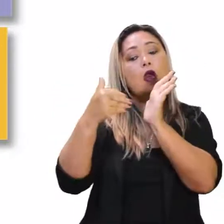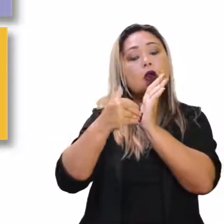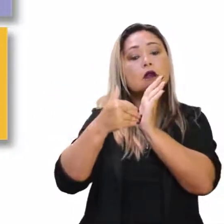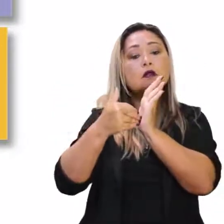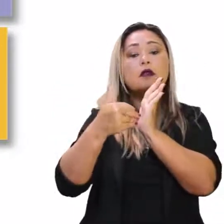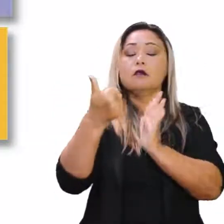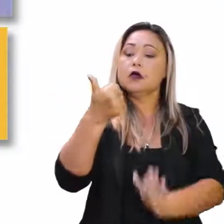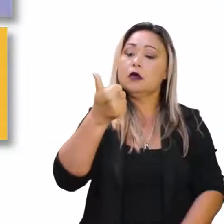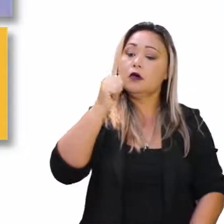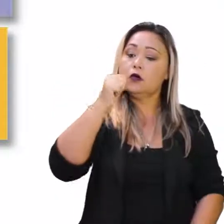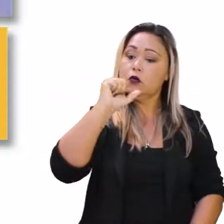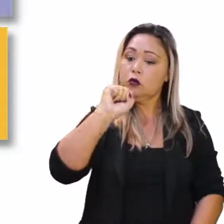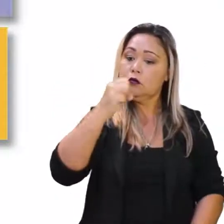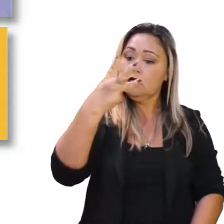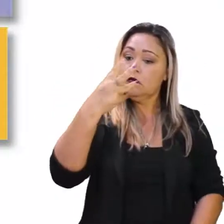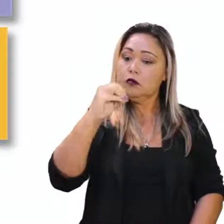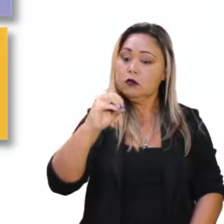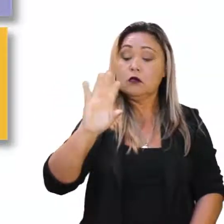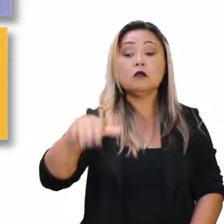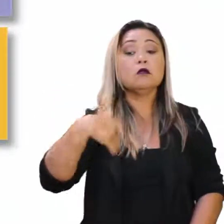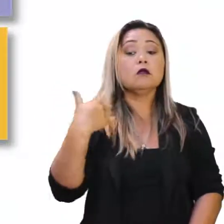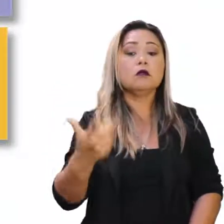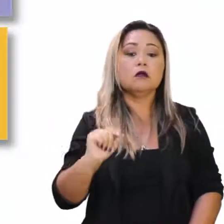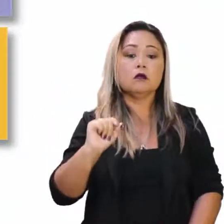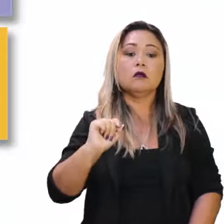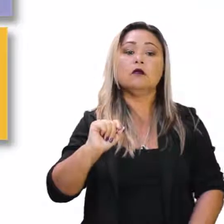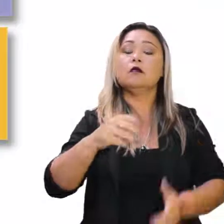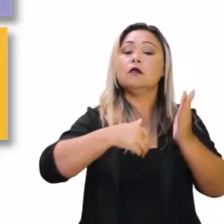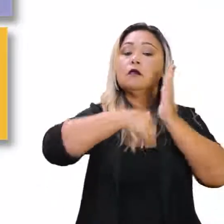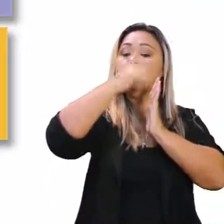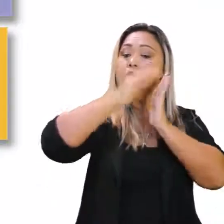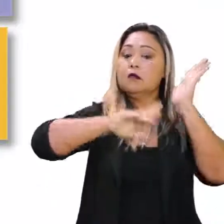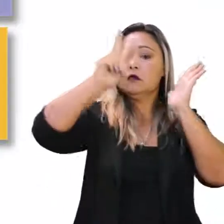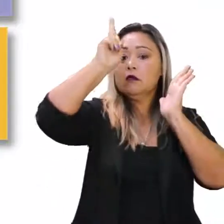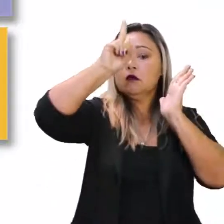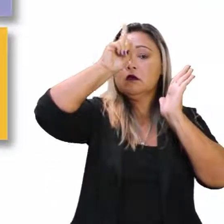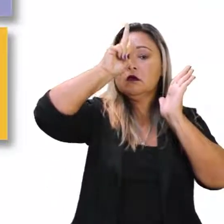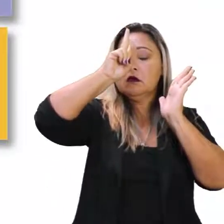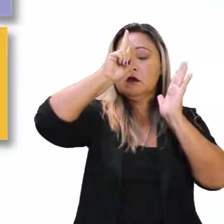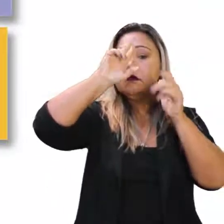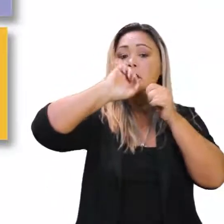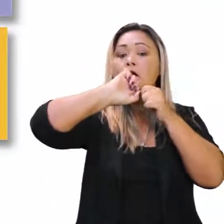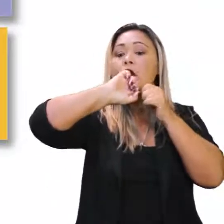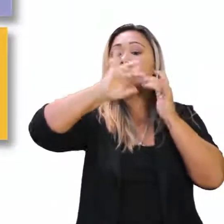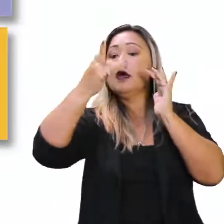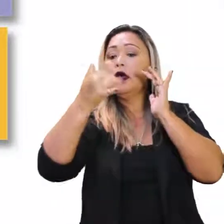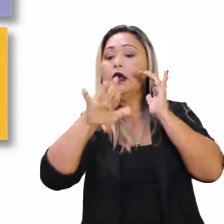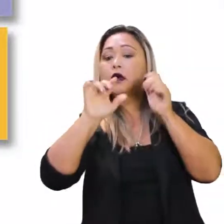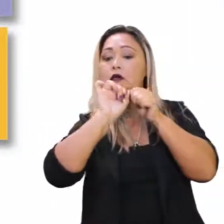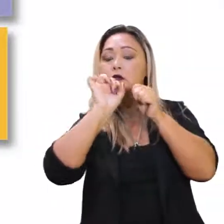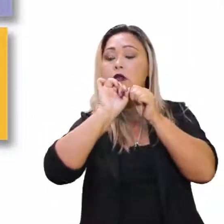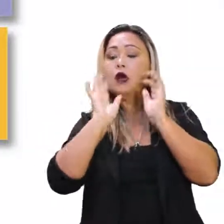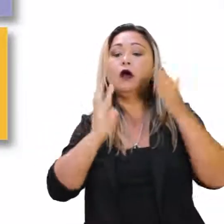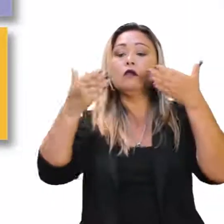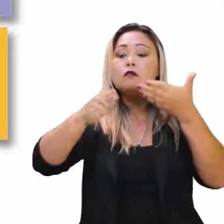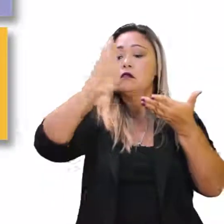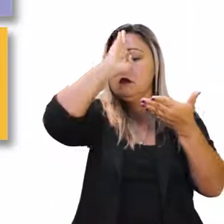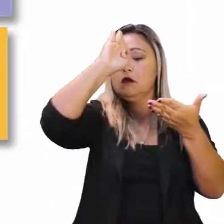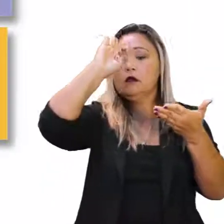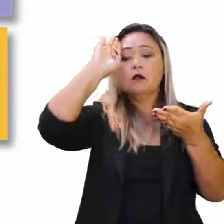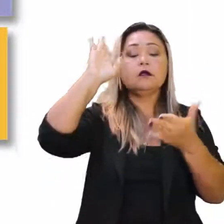1830. Então, pessoal, nós vamos ver hoje pintura histórica, neoclassicismo, tratando aí da